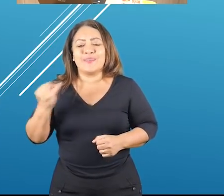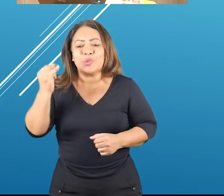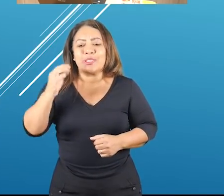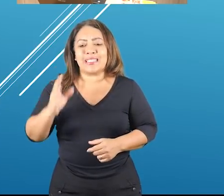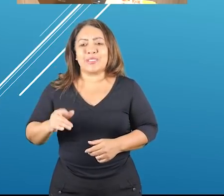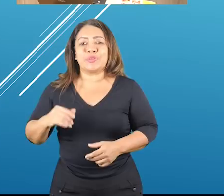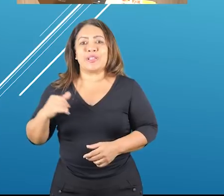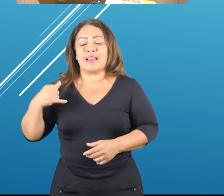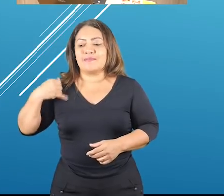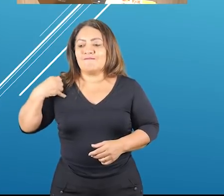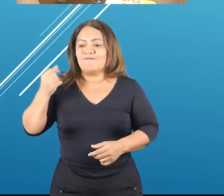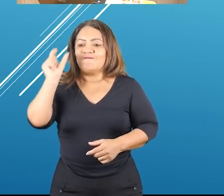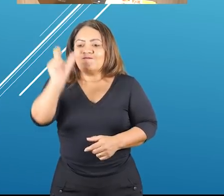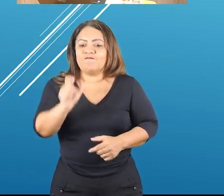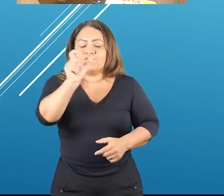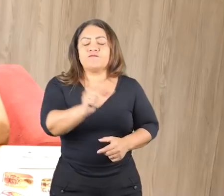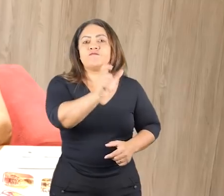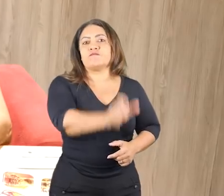cada faixa etária.